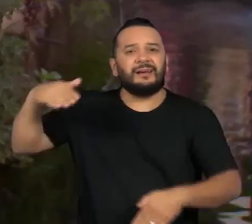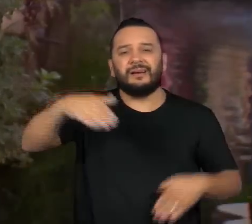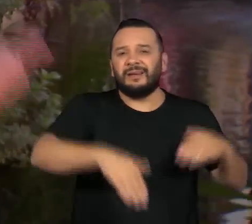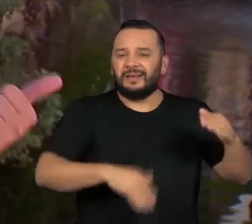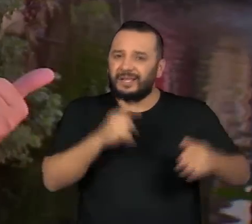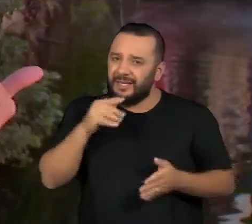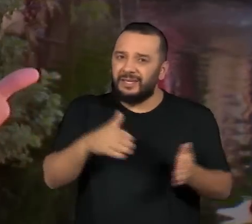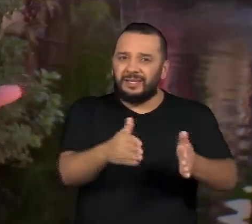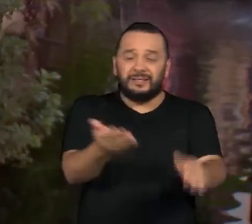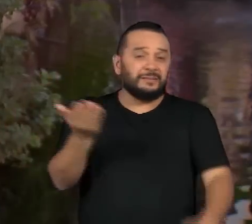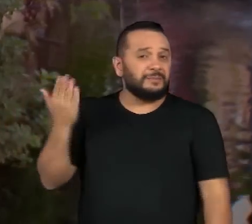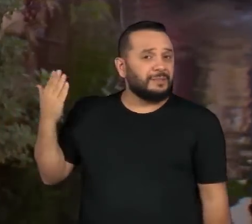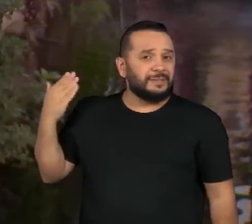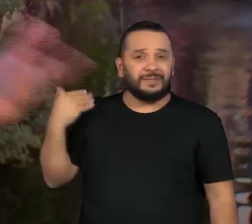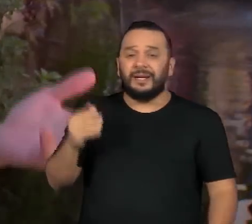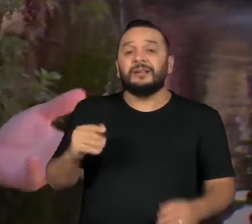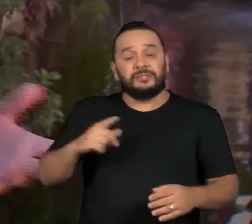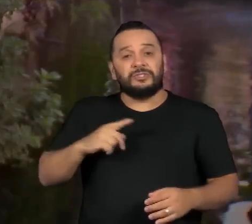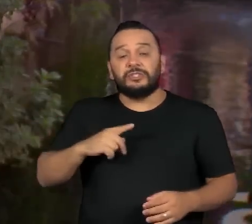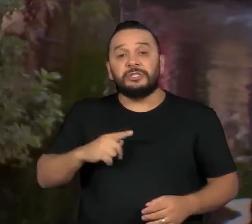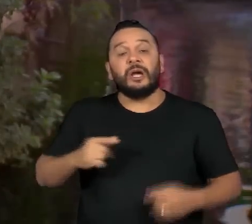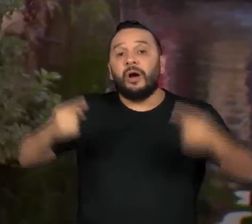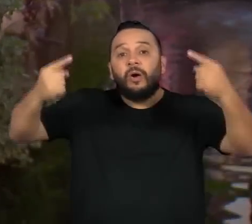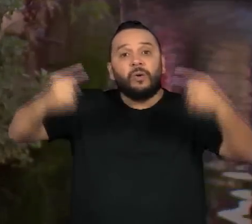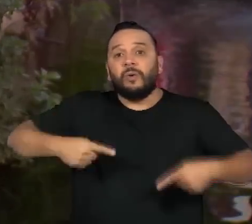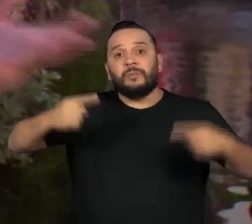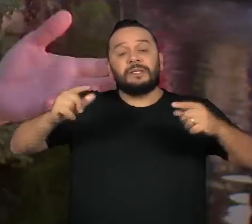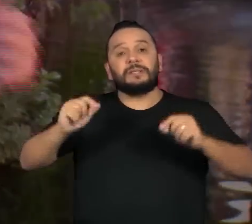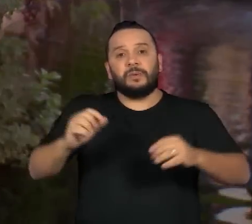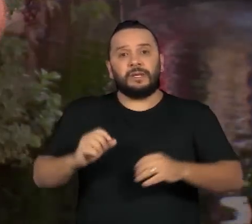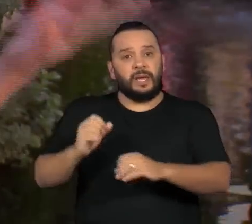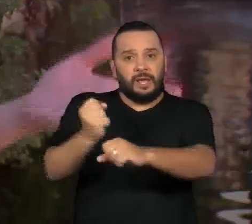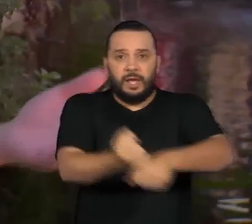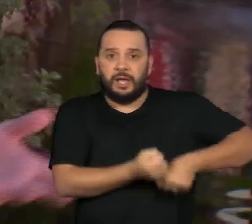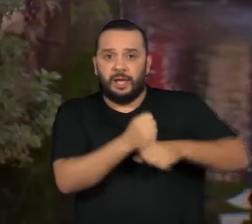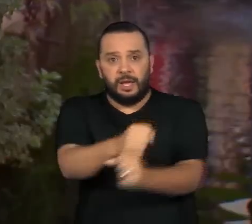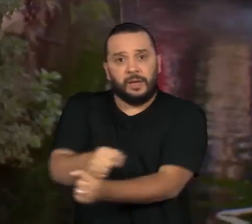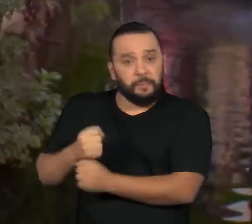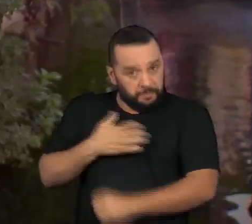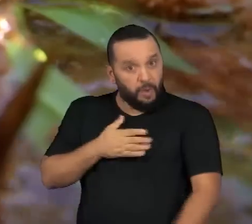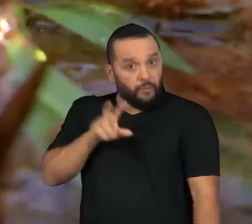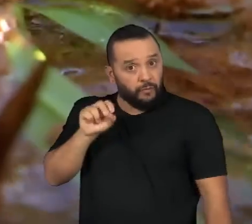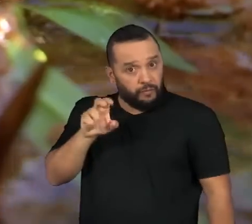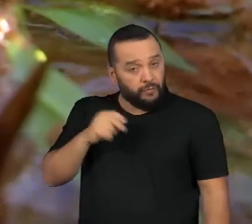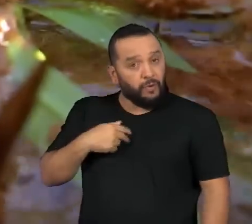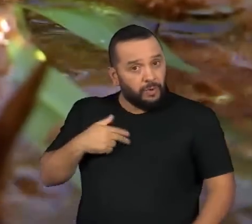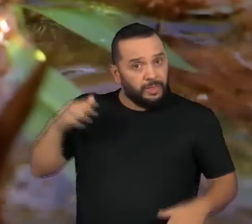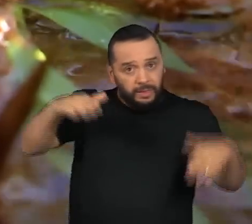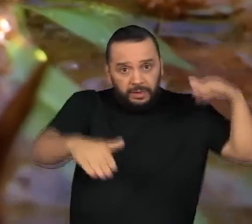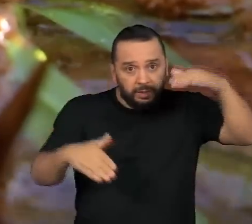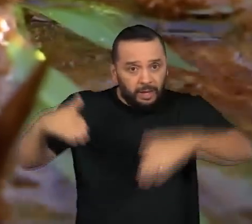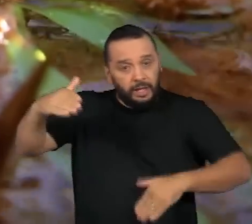que antes tinha competição de remo, todo mundo nadava, meu avô nadava no Rio Tietê, né?